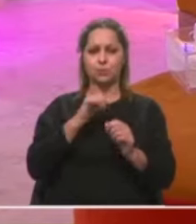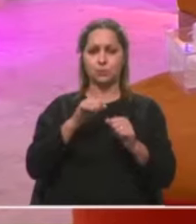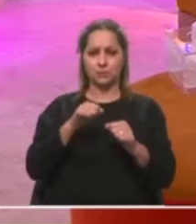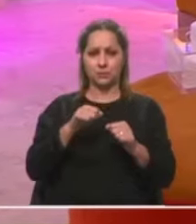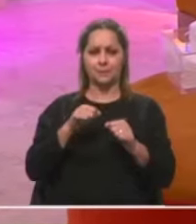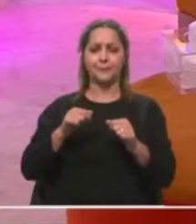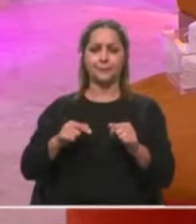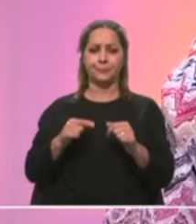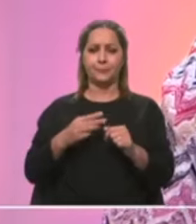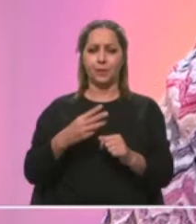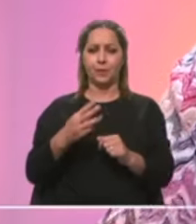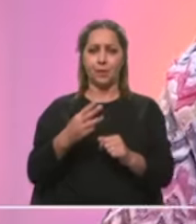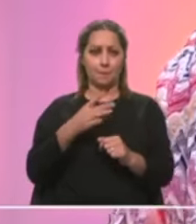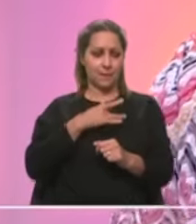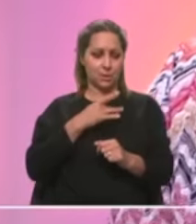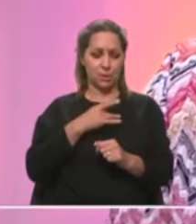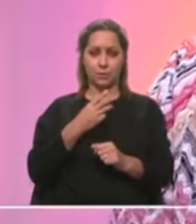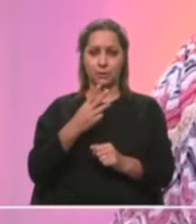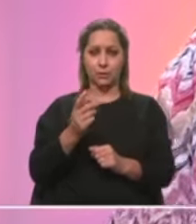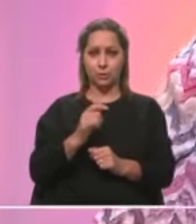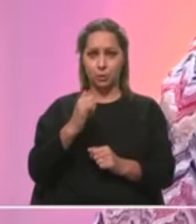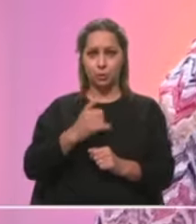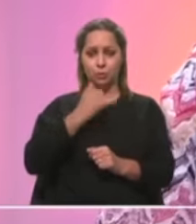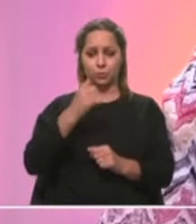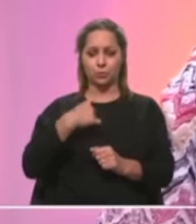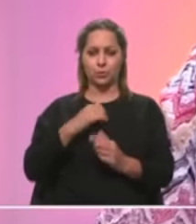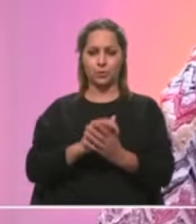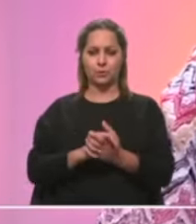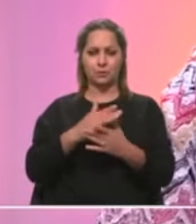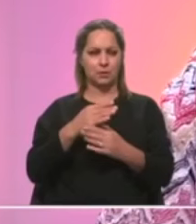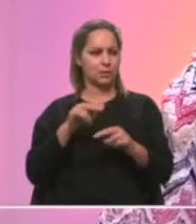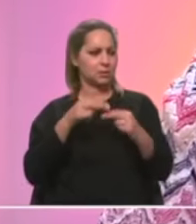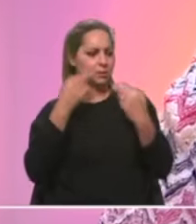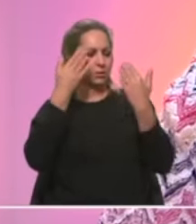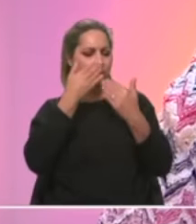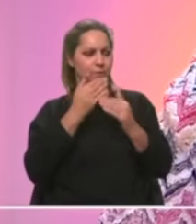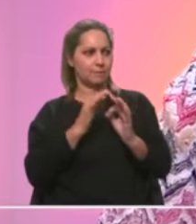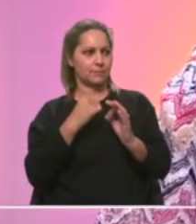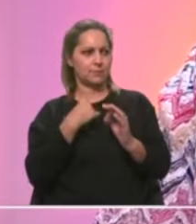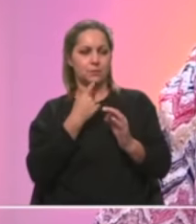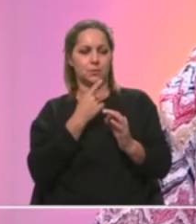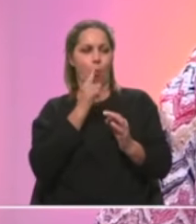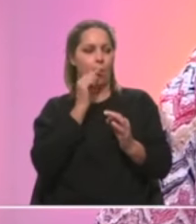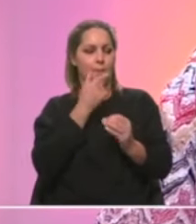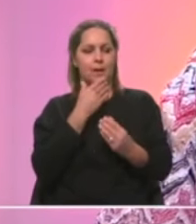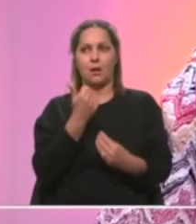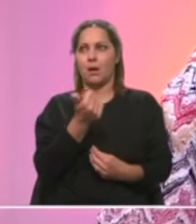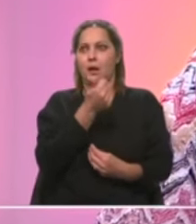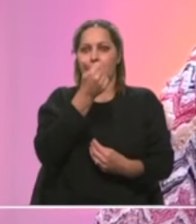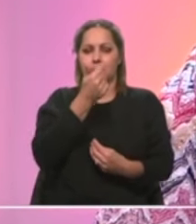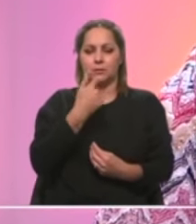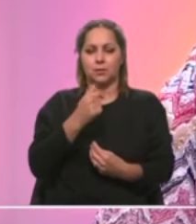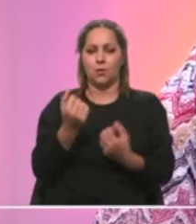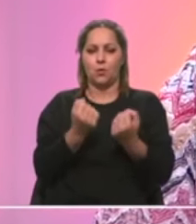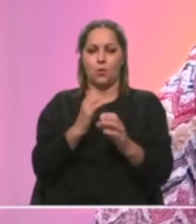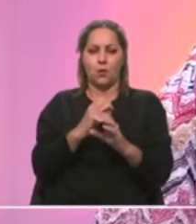Apaixonei-me no fim de 3 meses, estava casada, no fim daquele jantar. Olhei para o homem e disse, o homem é lindo. O homem tem um jaguar